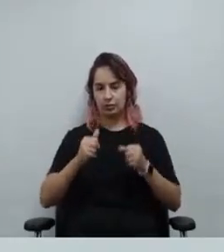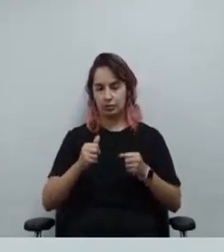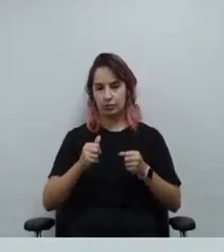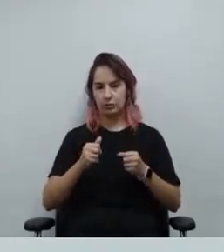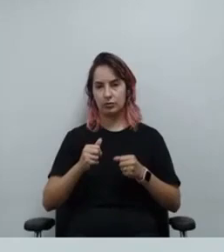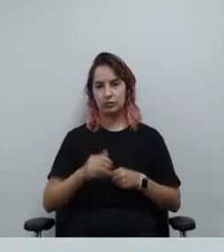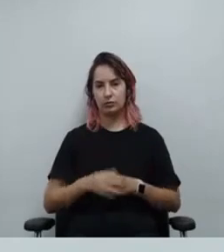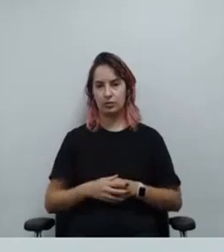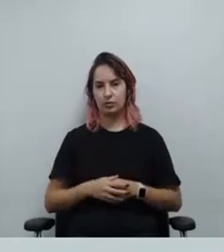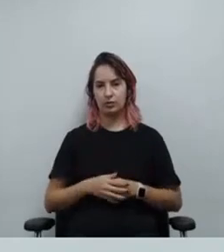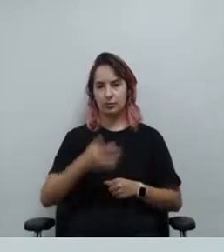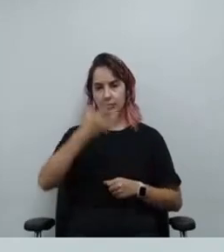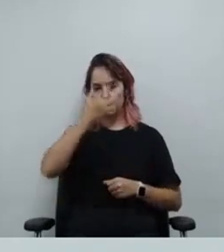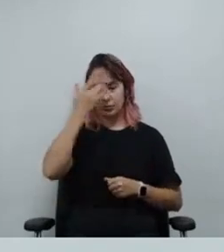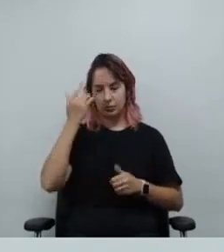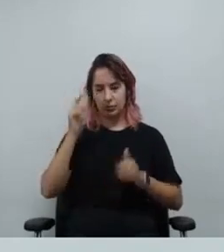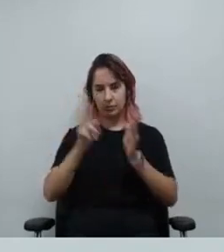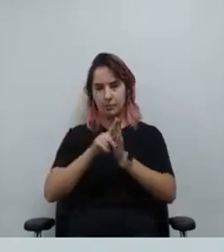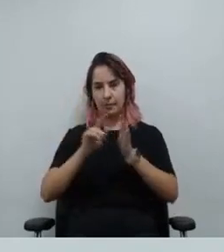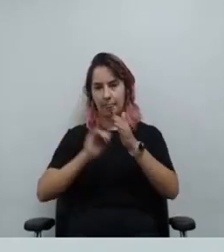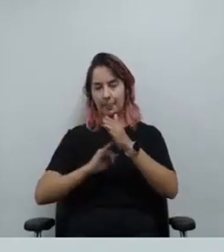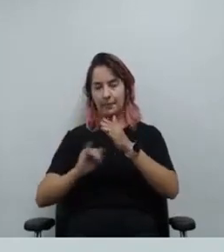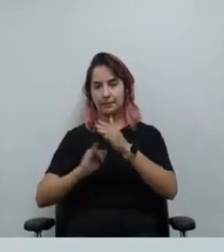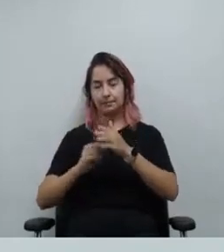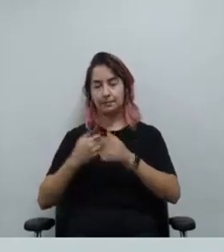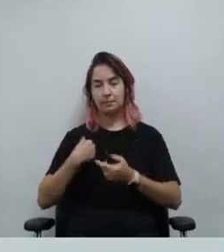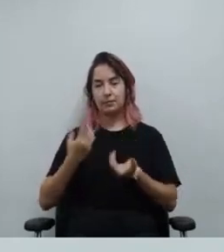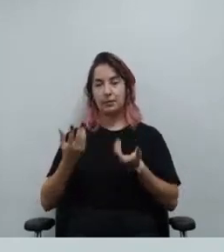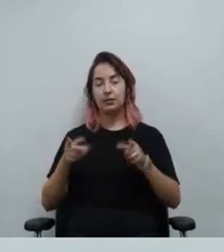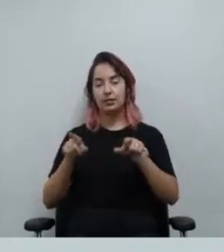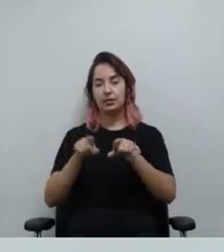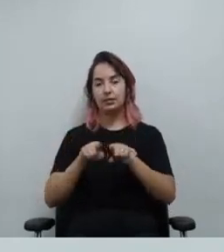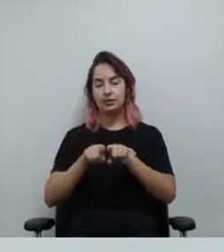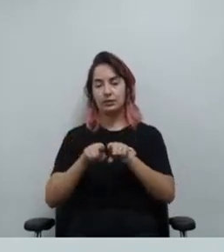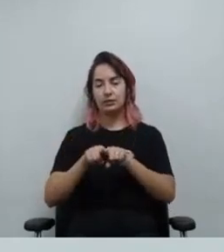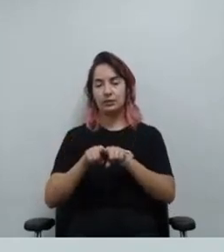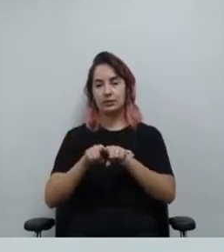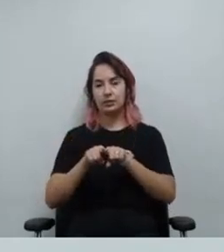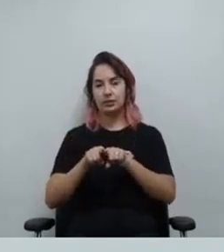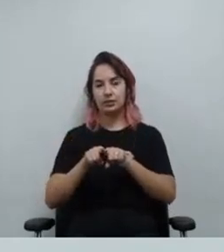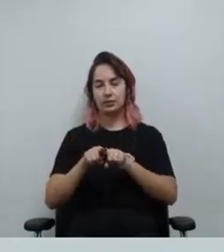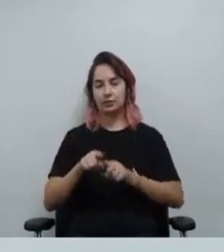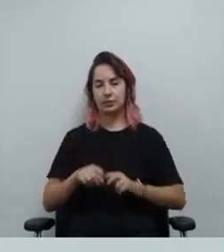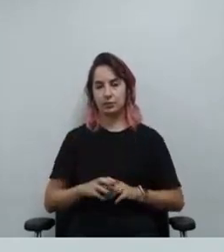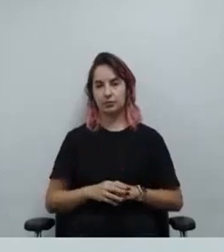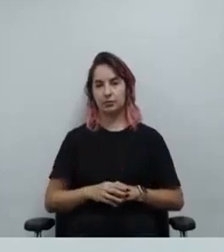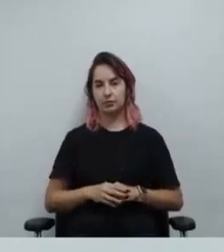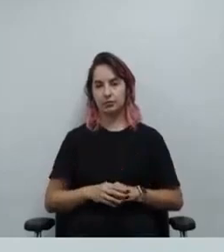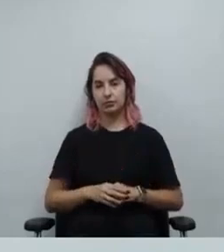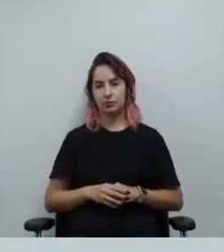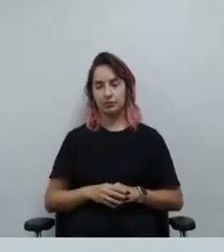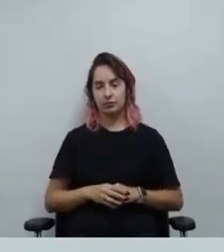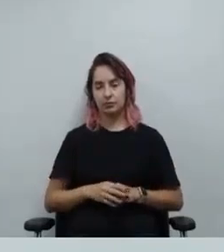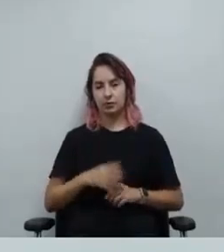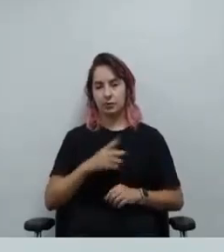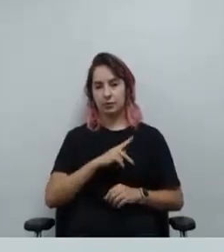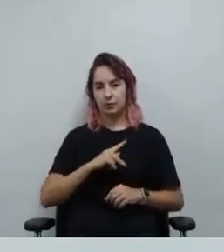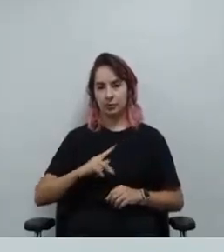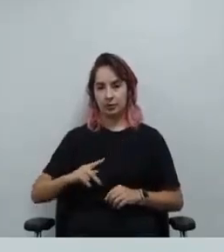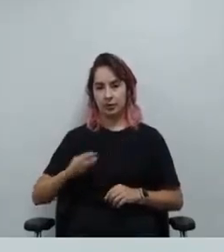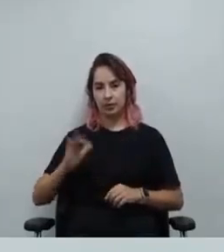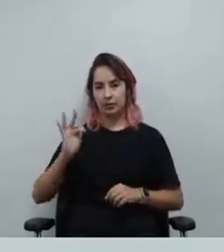atores e atrizes institucionais. Quero também, claro, no sentido do que fez o presidente da PADEP,